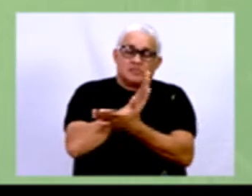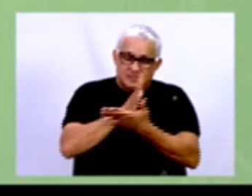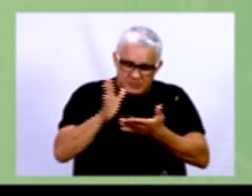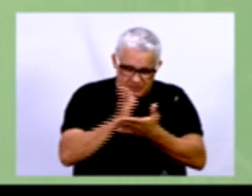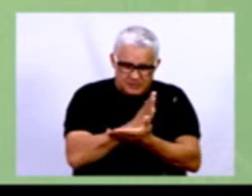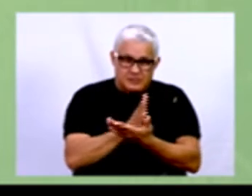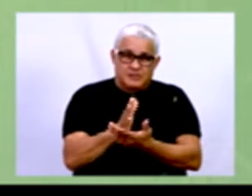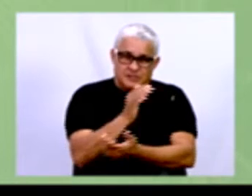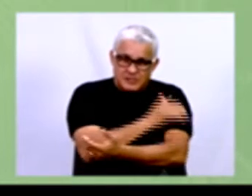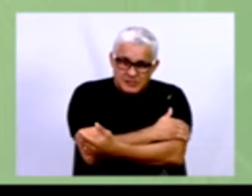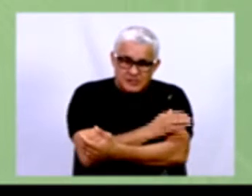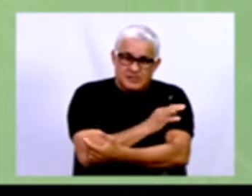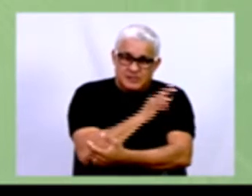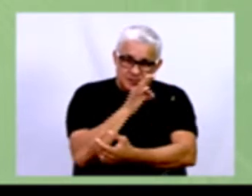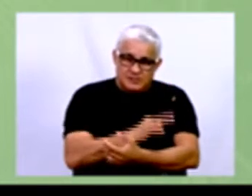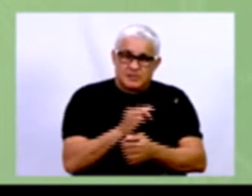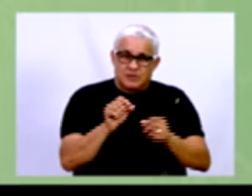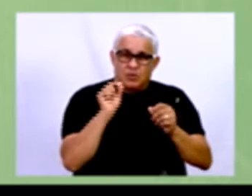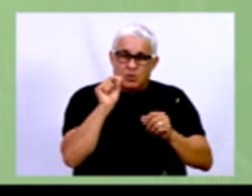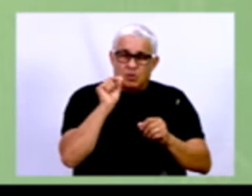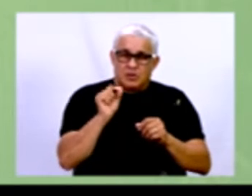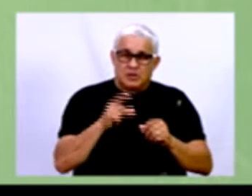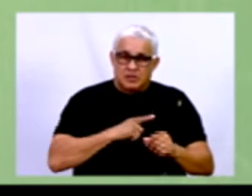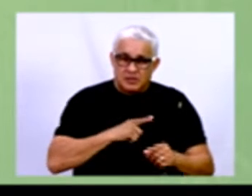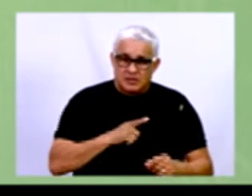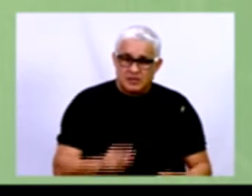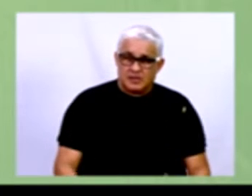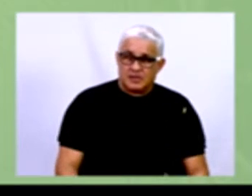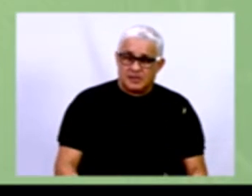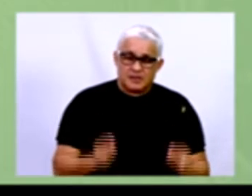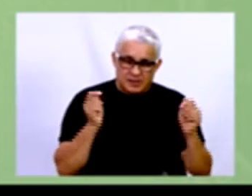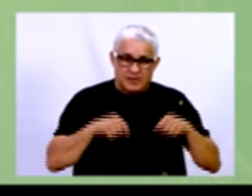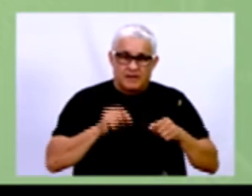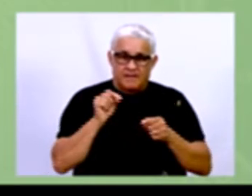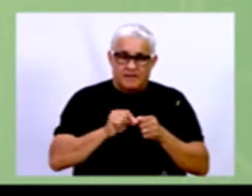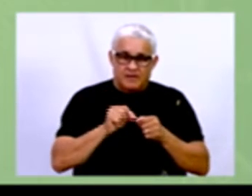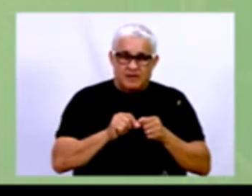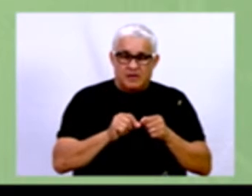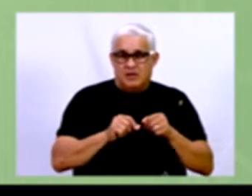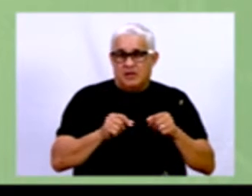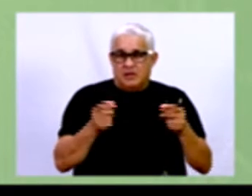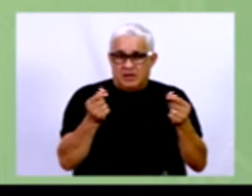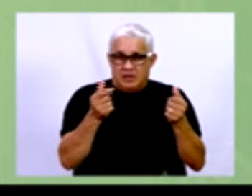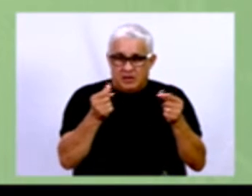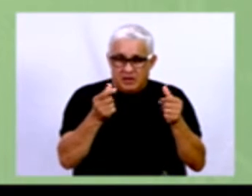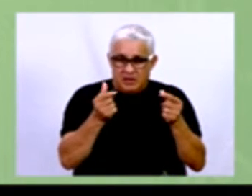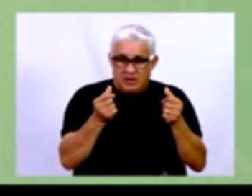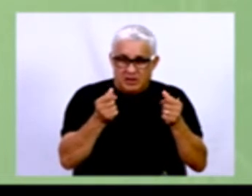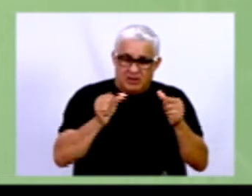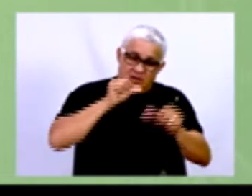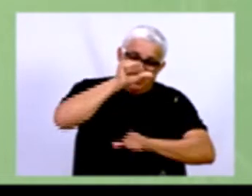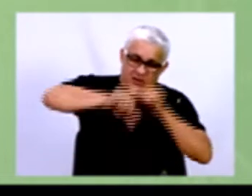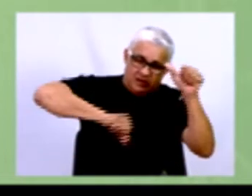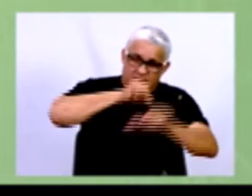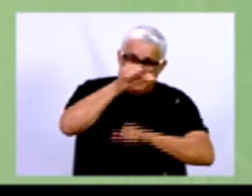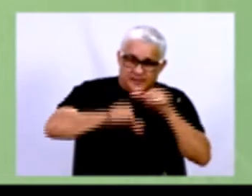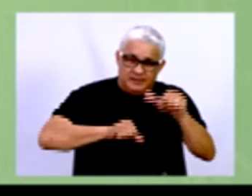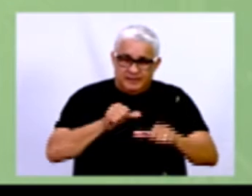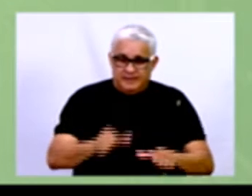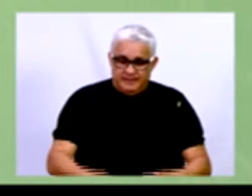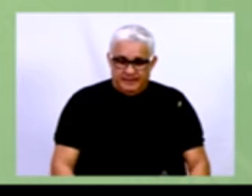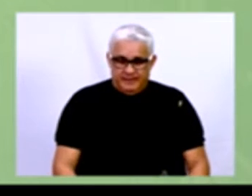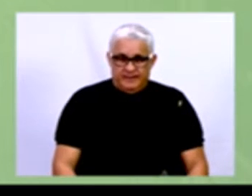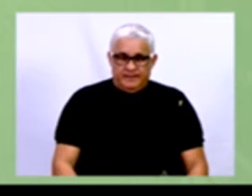dizer que estão propensas a fazer a economia sair da situação de equilíbrio, que ele vai chamar